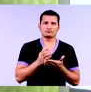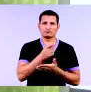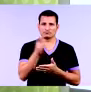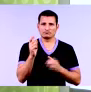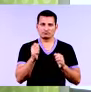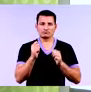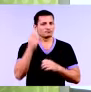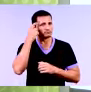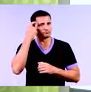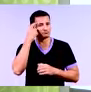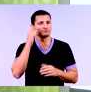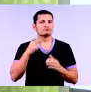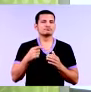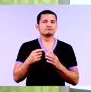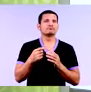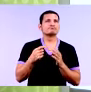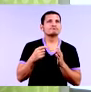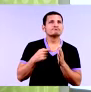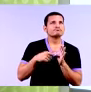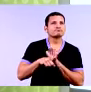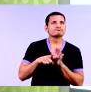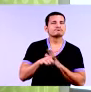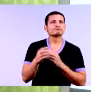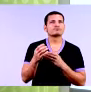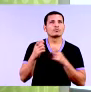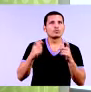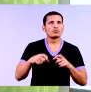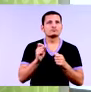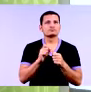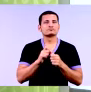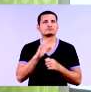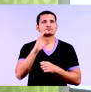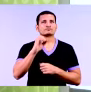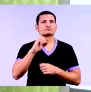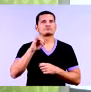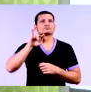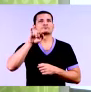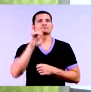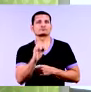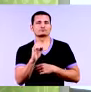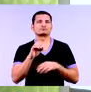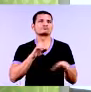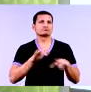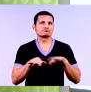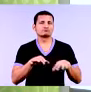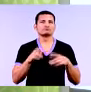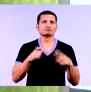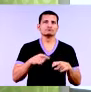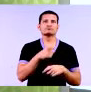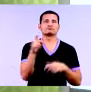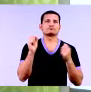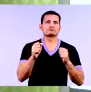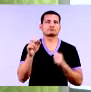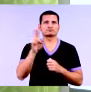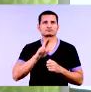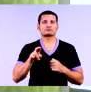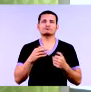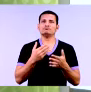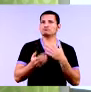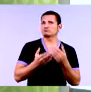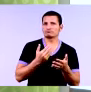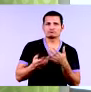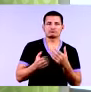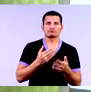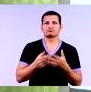perguntar onde vai ser feito esse código, como vai ser digitado esse código. Vocês podem utilizar qualquer editor de